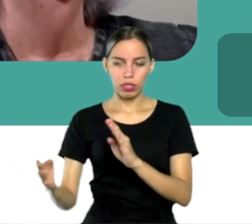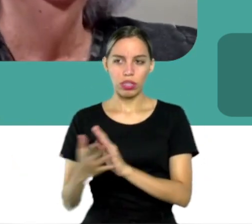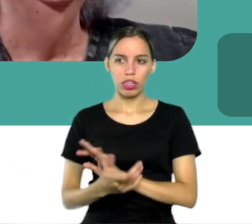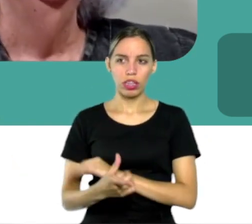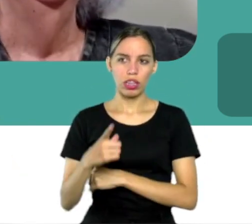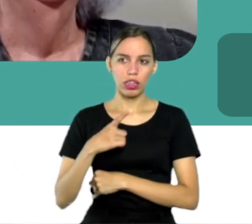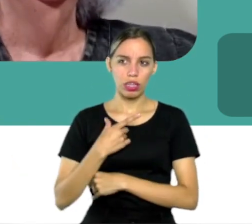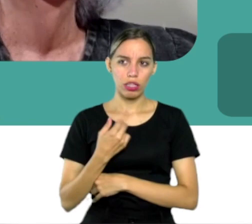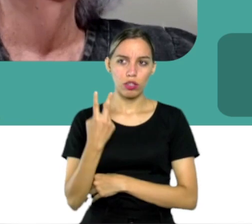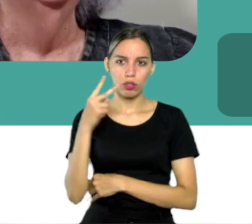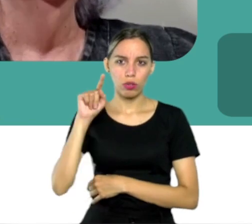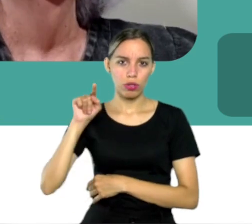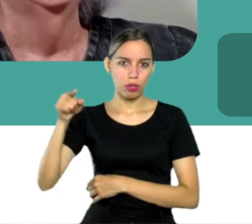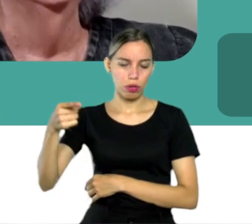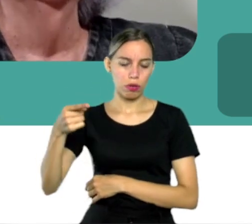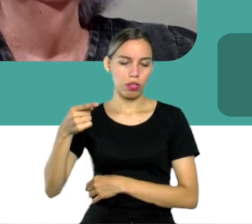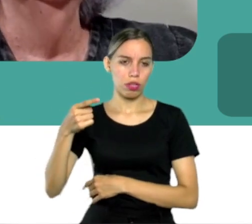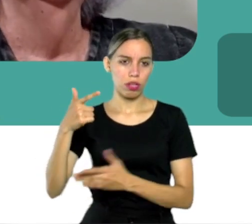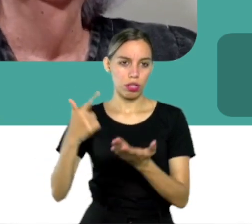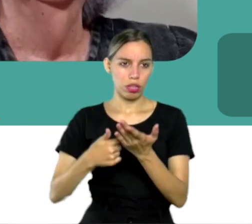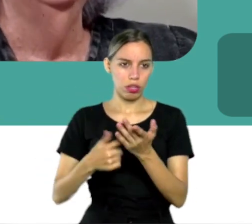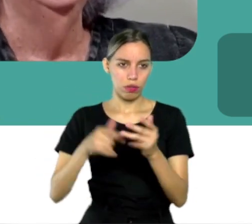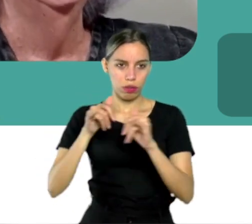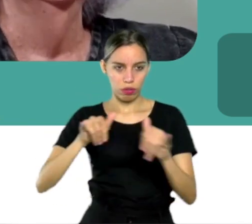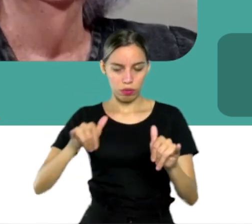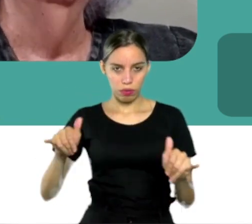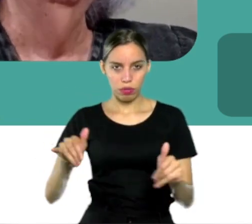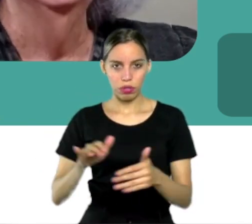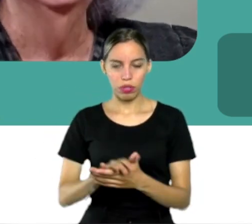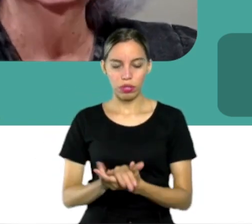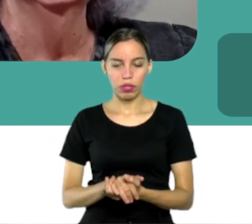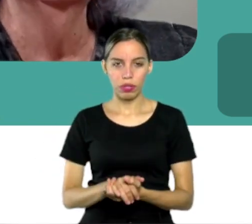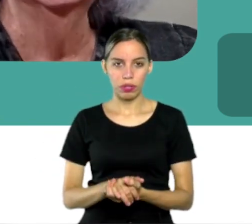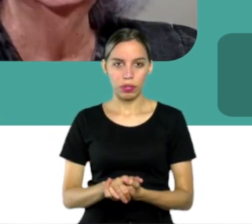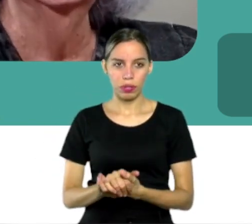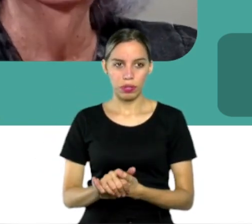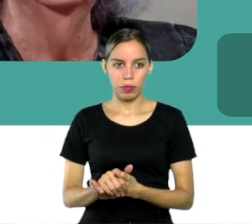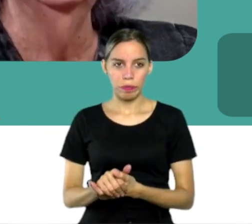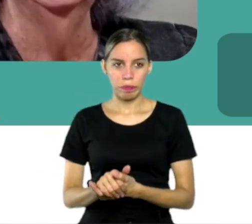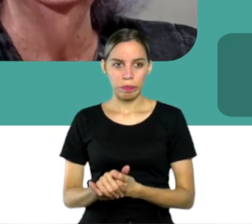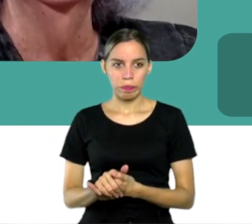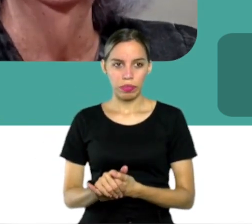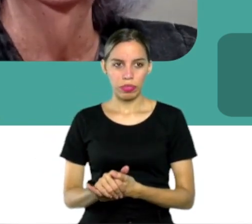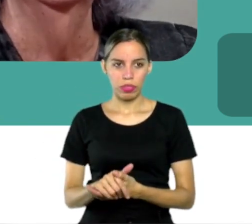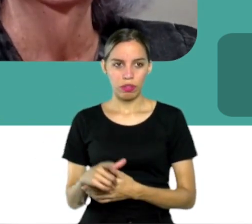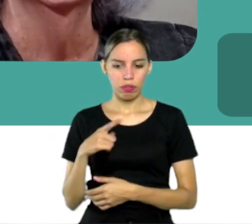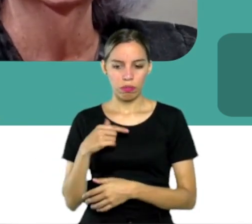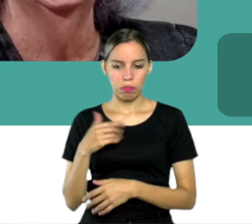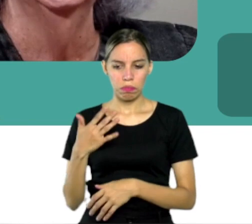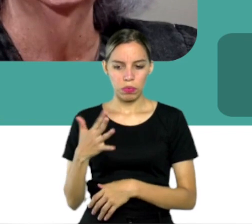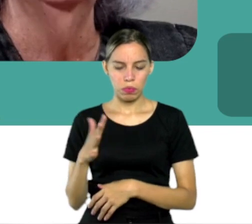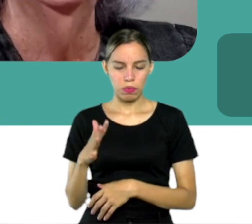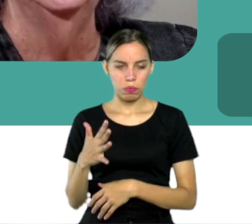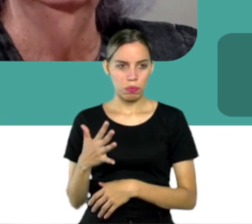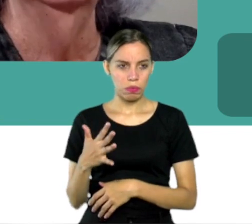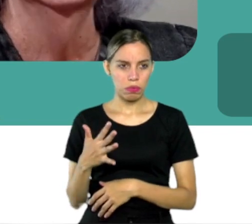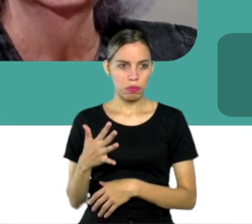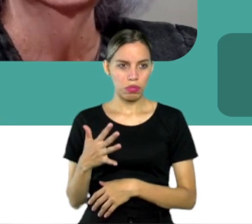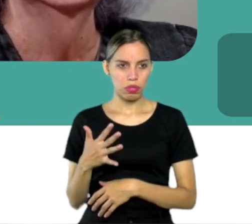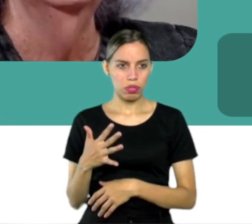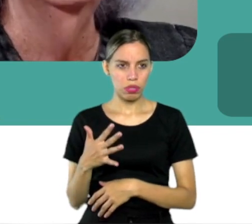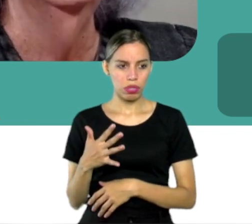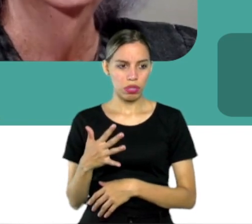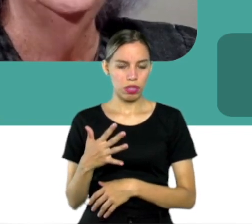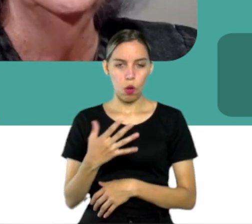2.000 exemplares de cada poeta. Acho que a gente fazia no livrinho uns 8